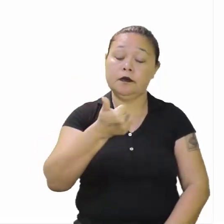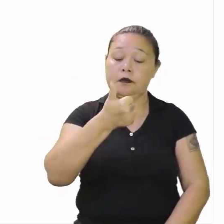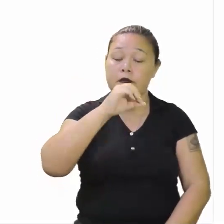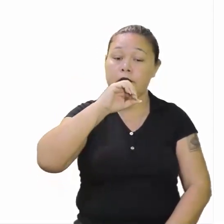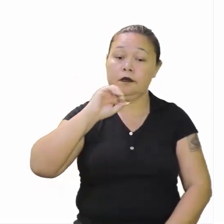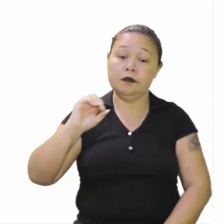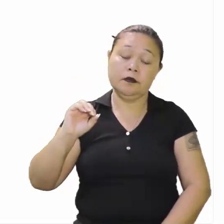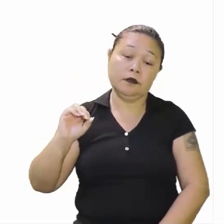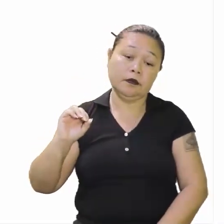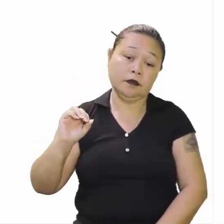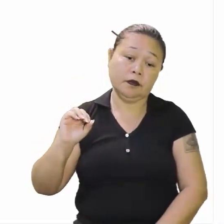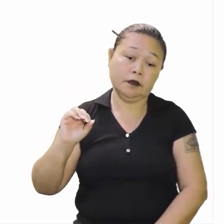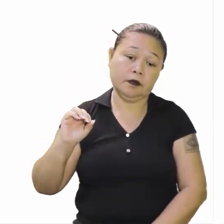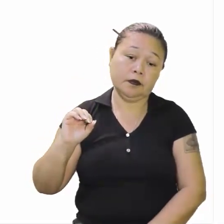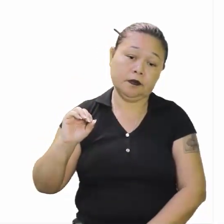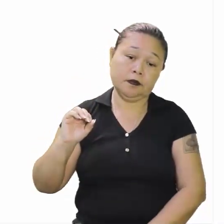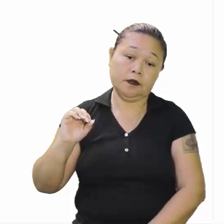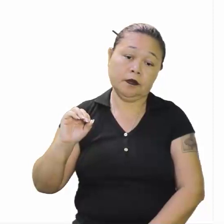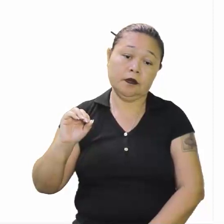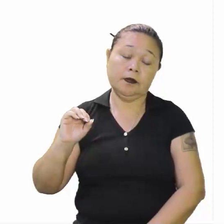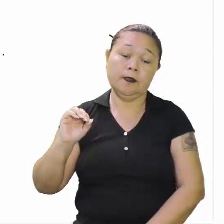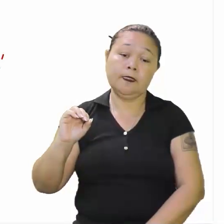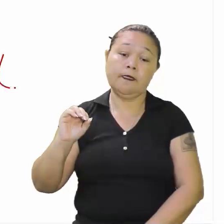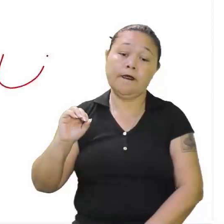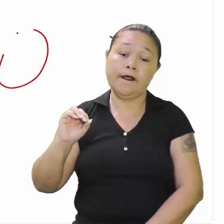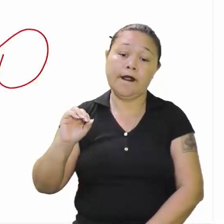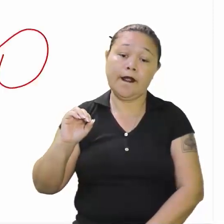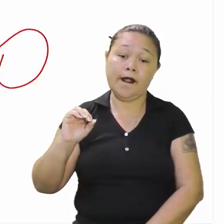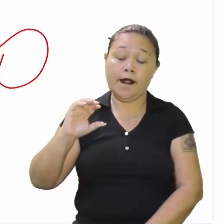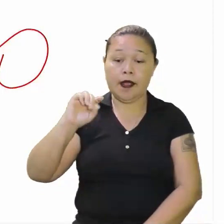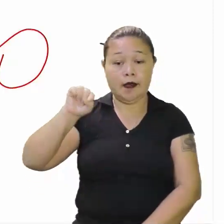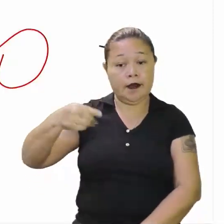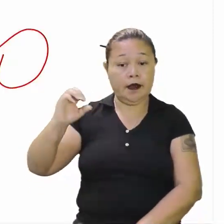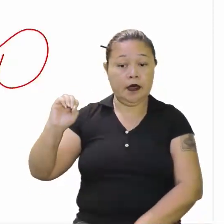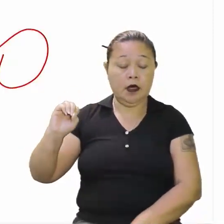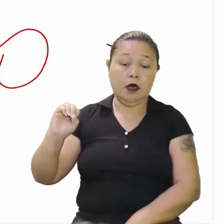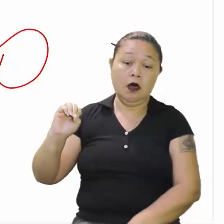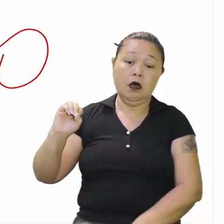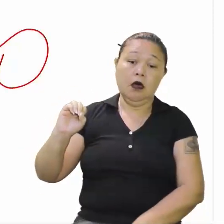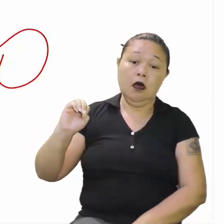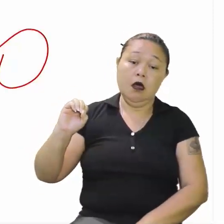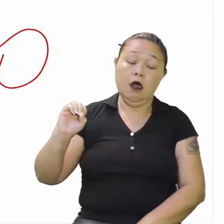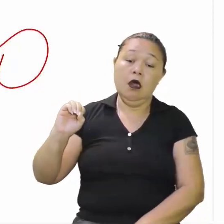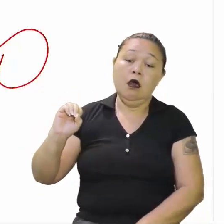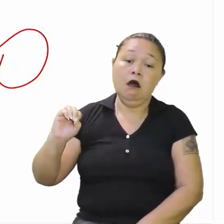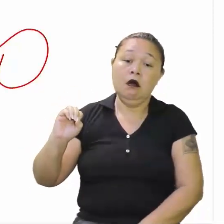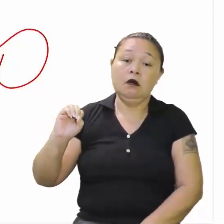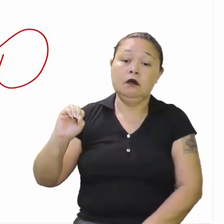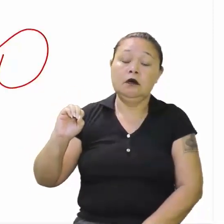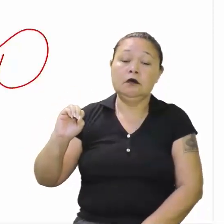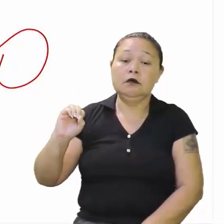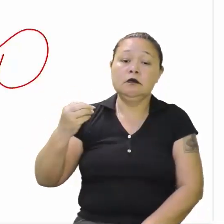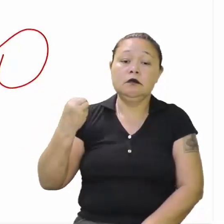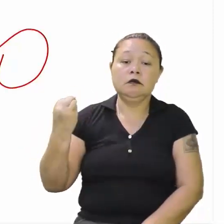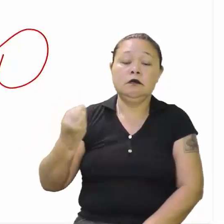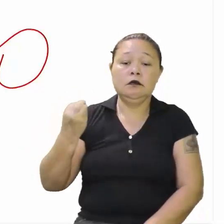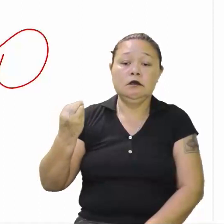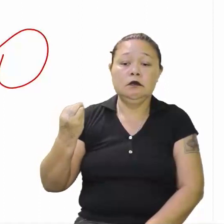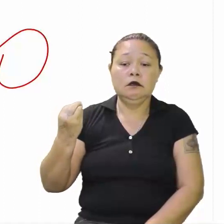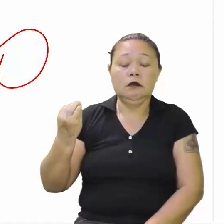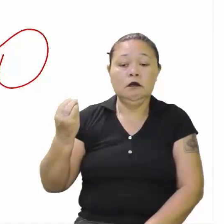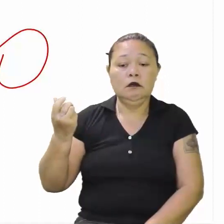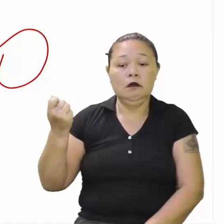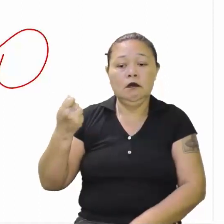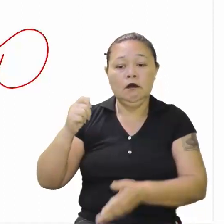número 100 mil. 100 mil, 100 mil,0. Como eu trabalharia aí para ter